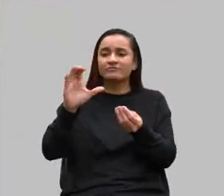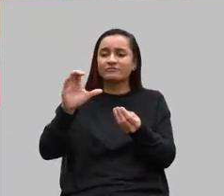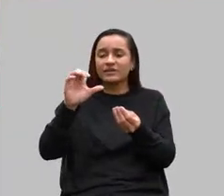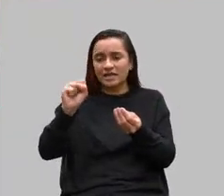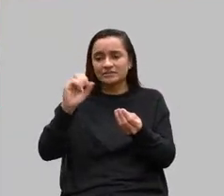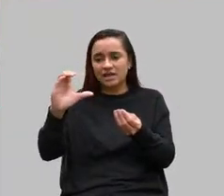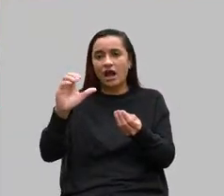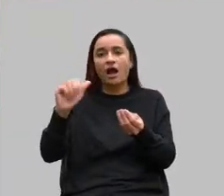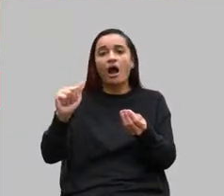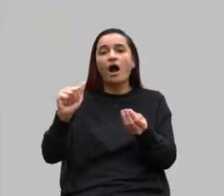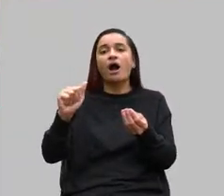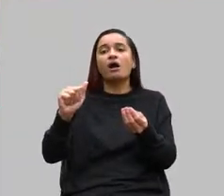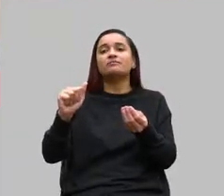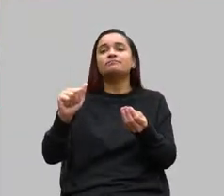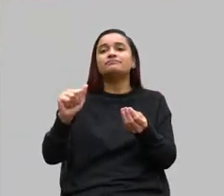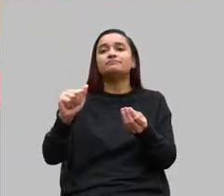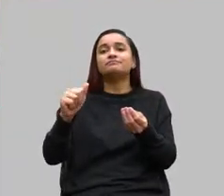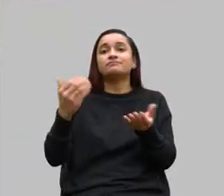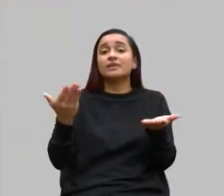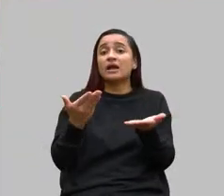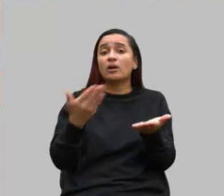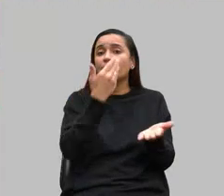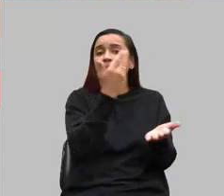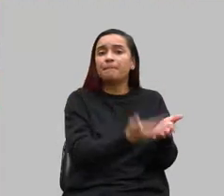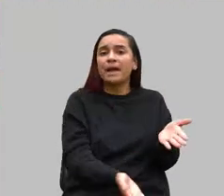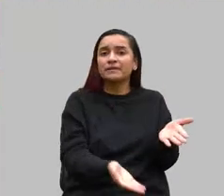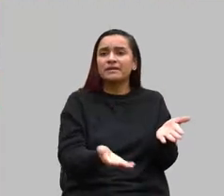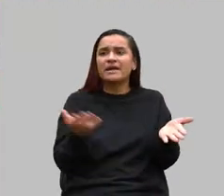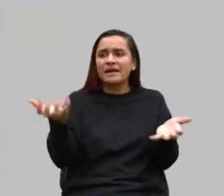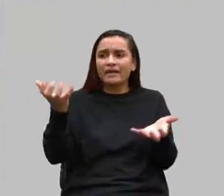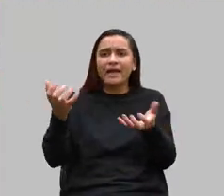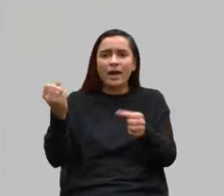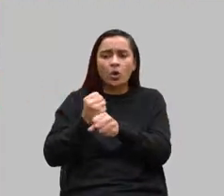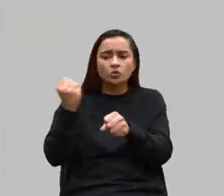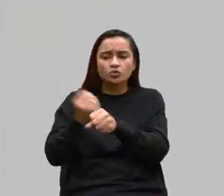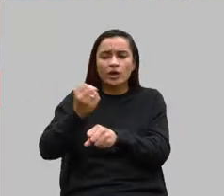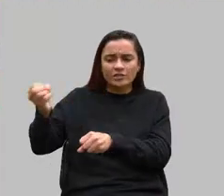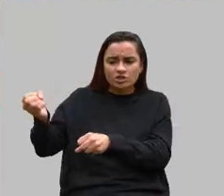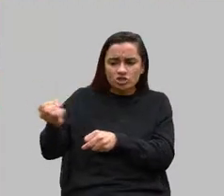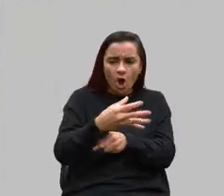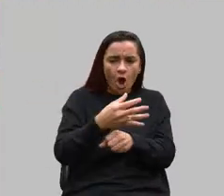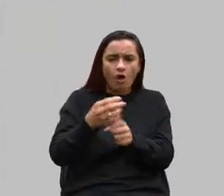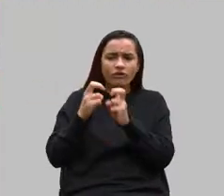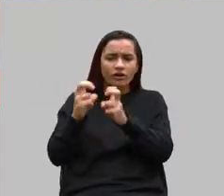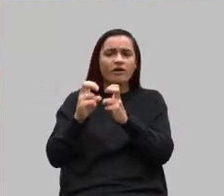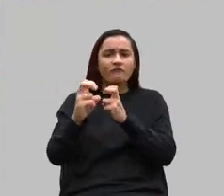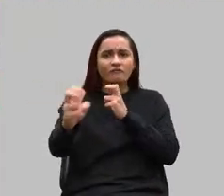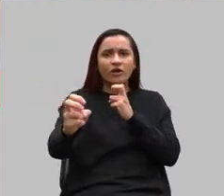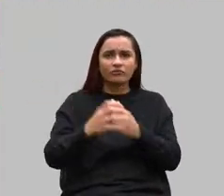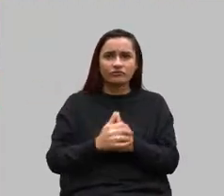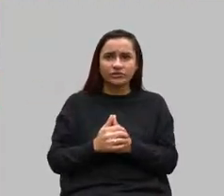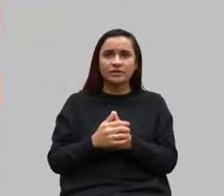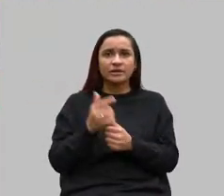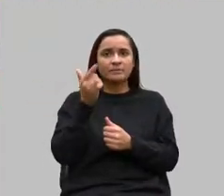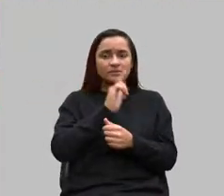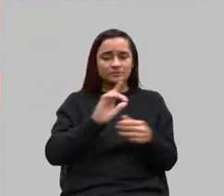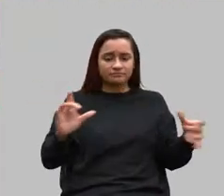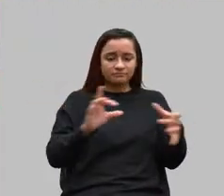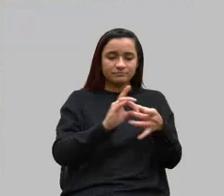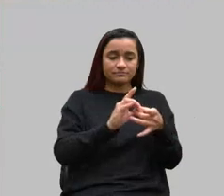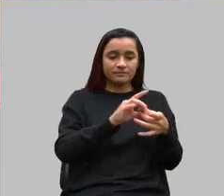perdido e agora se fala construir uma nova ferrovia para ligar Rio de Janeiro a